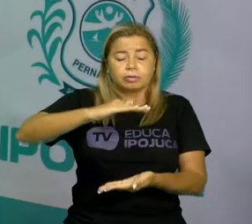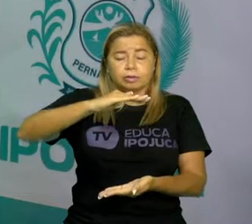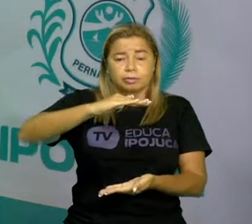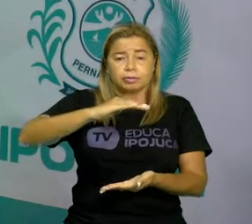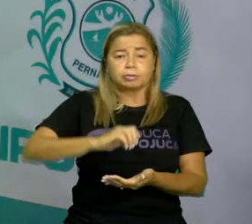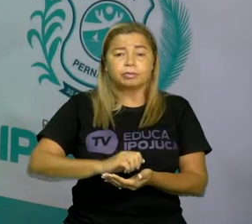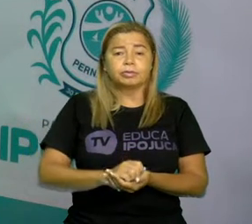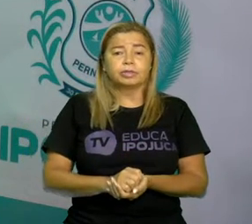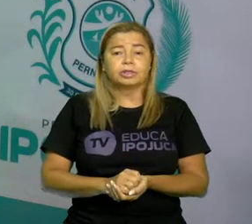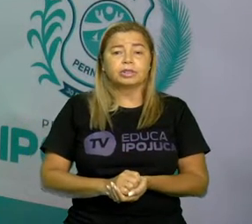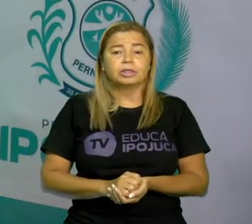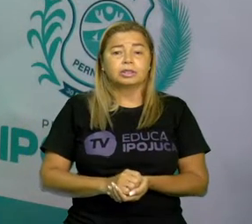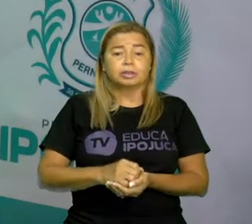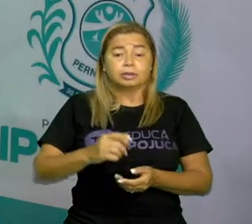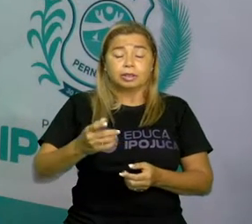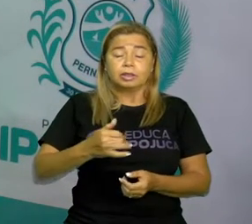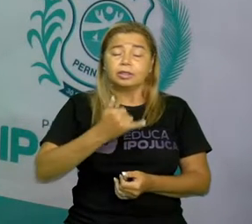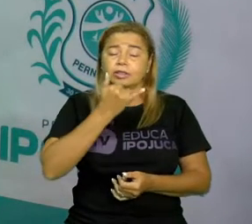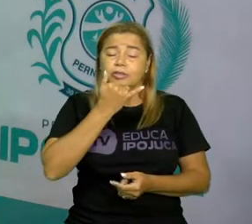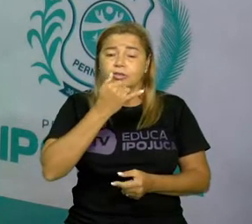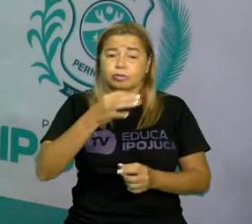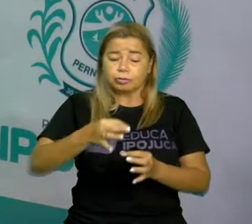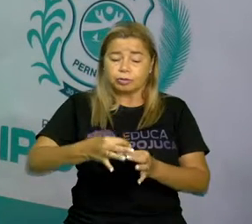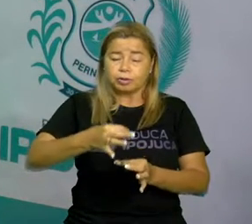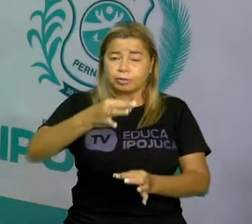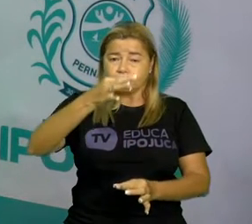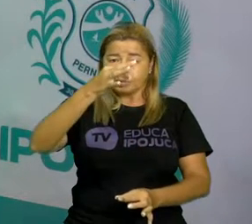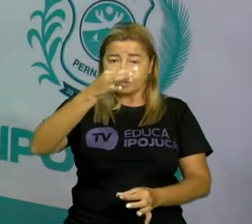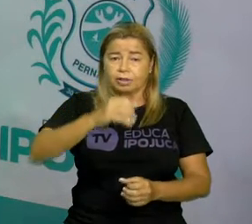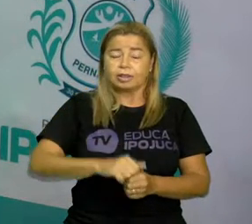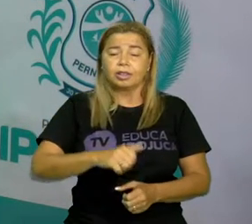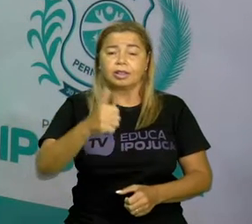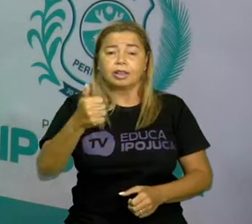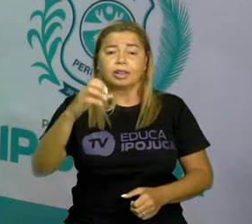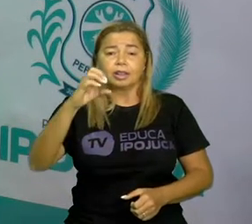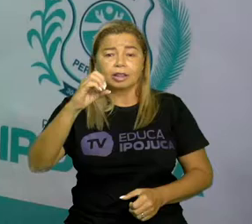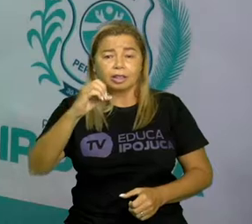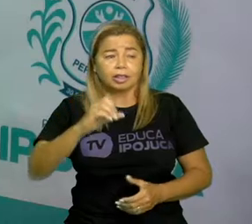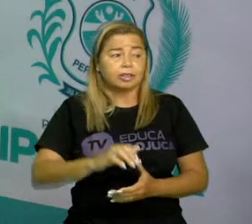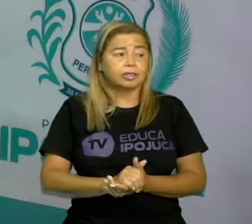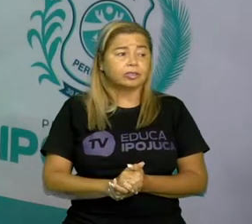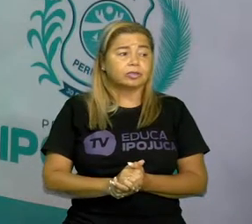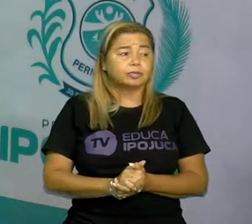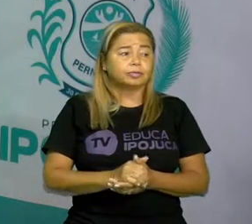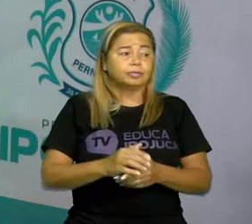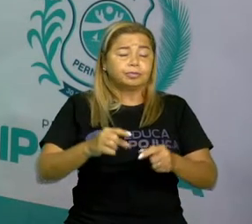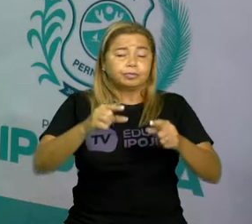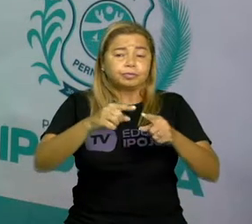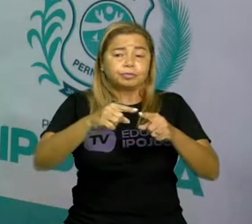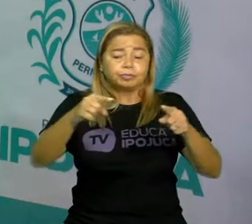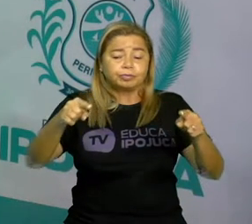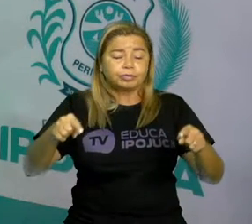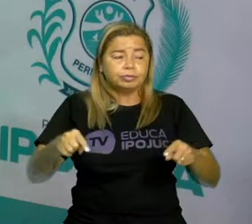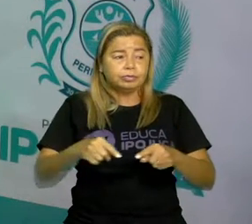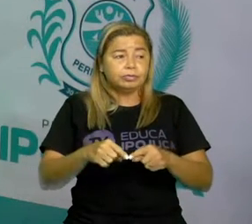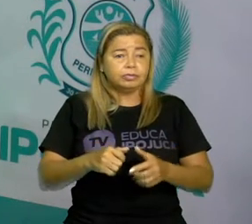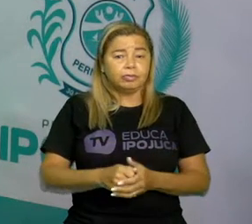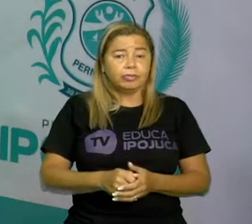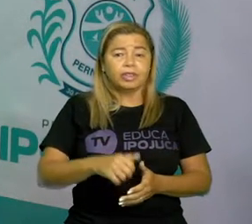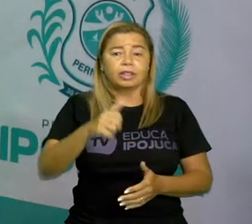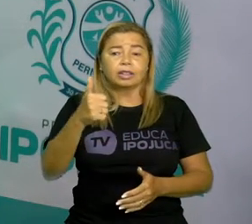10 unidades. A placa, uma centena ou 10 dezenas ou